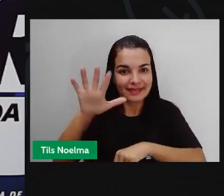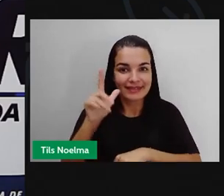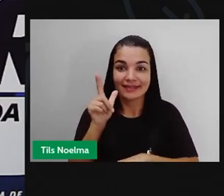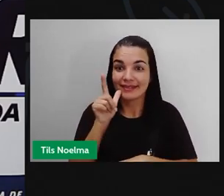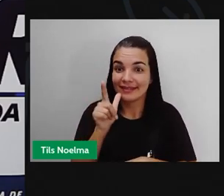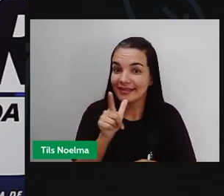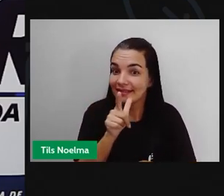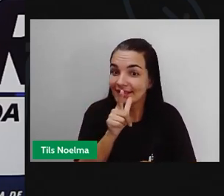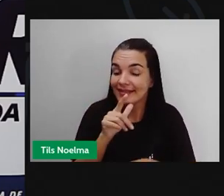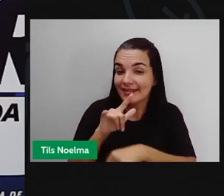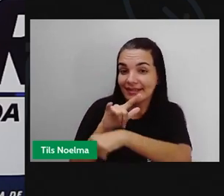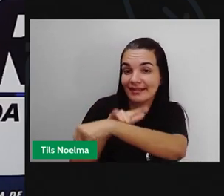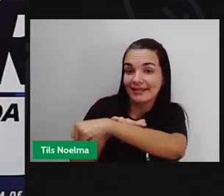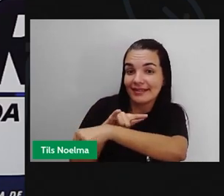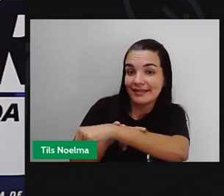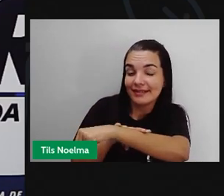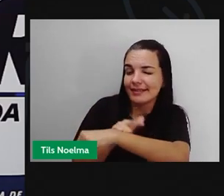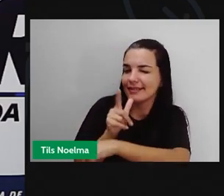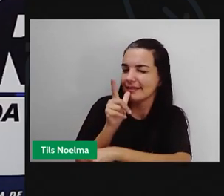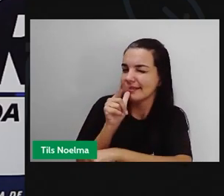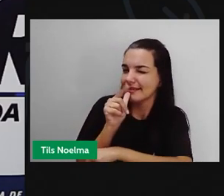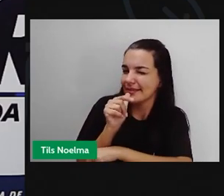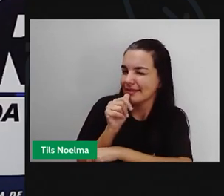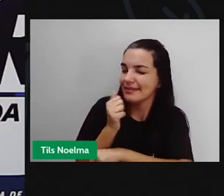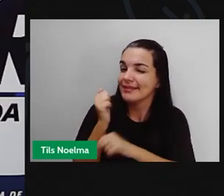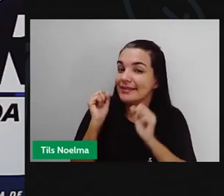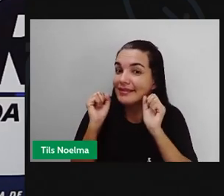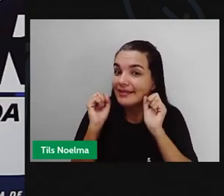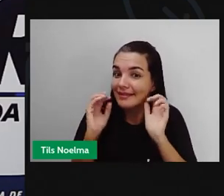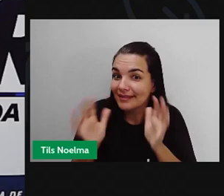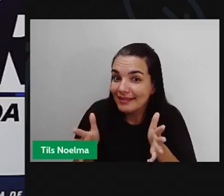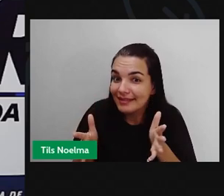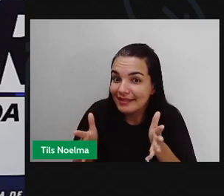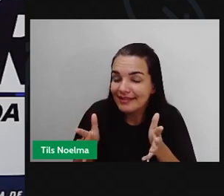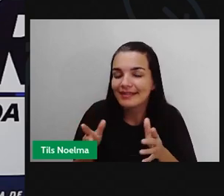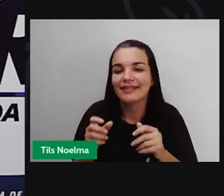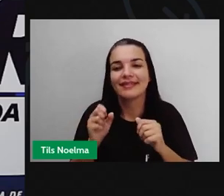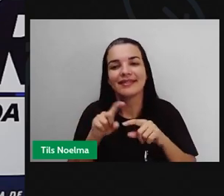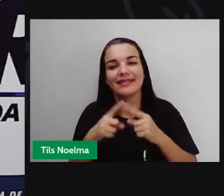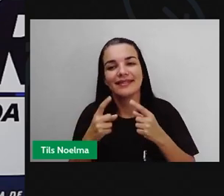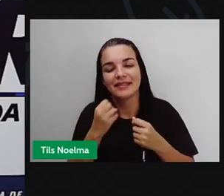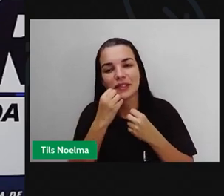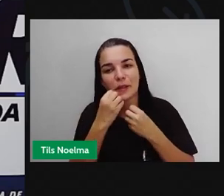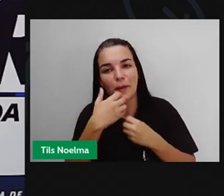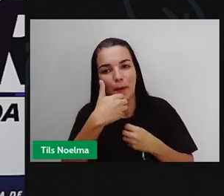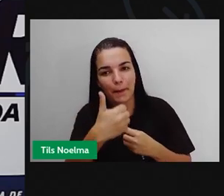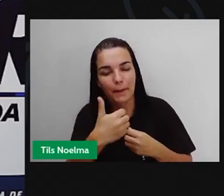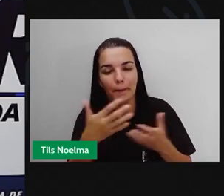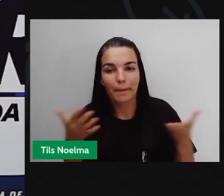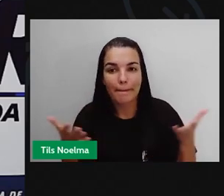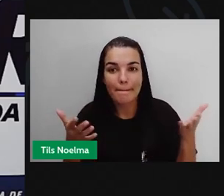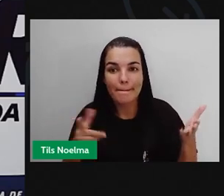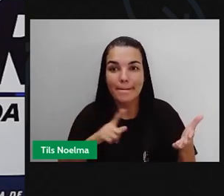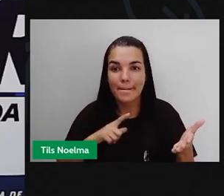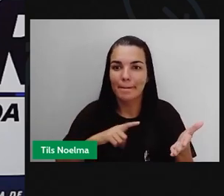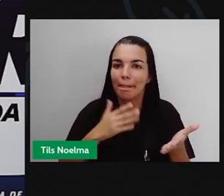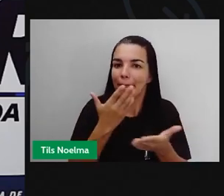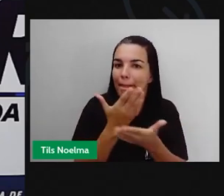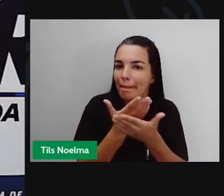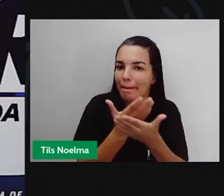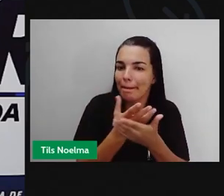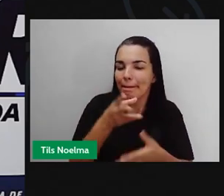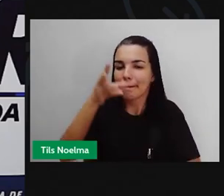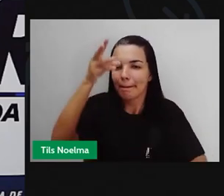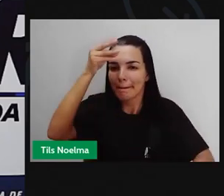ir ao banheiro, para tomar aquela água, fazer aquele lanchinho? Espero que sim, né? Porque agora nós teremos mais um momento